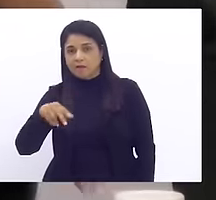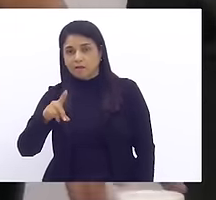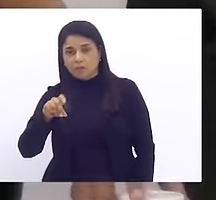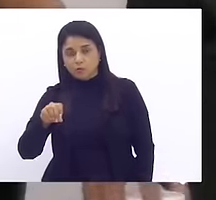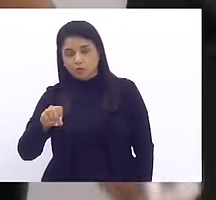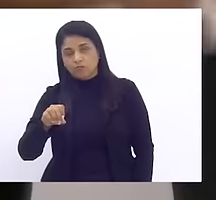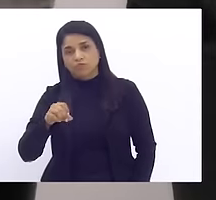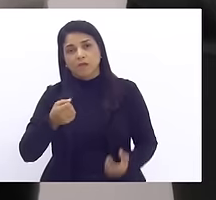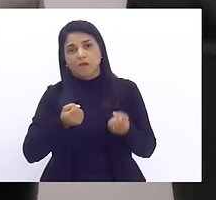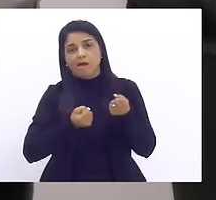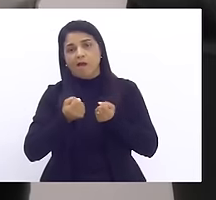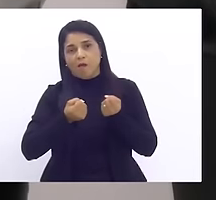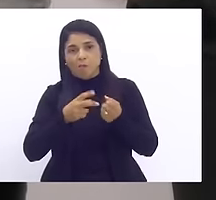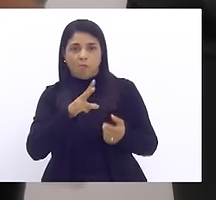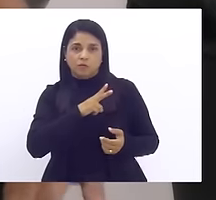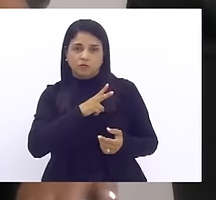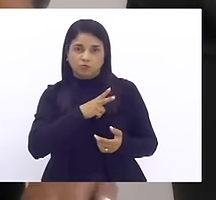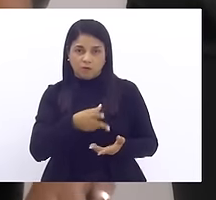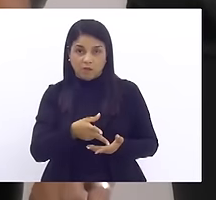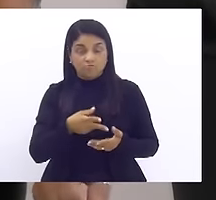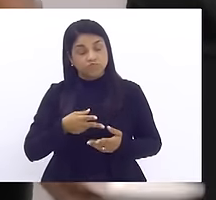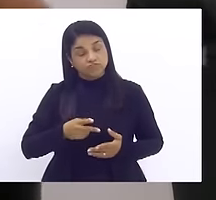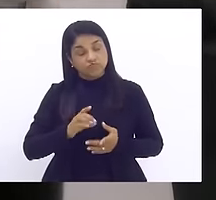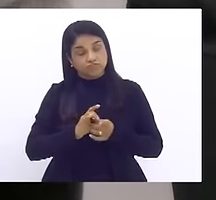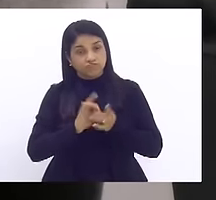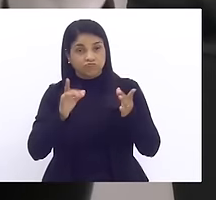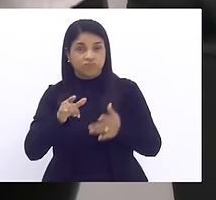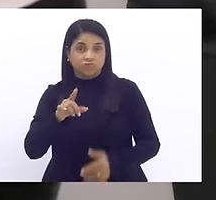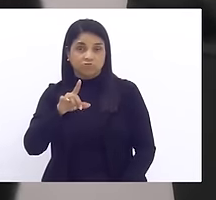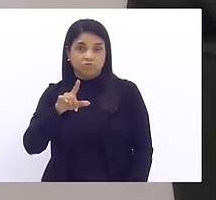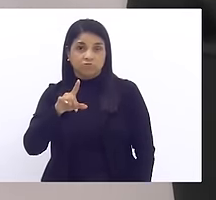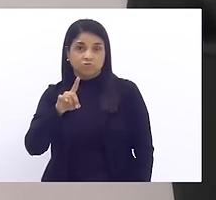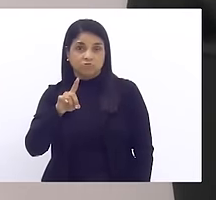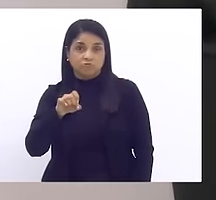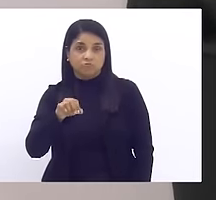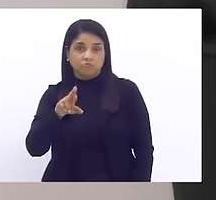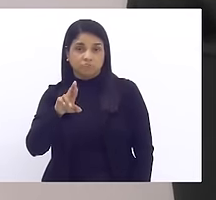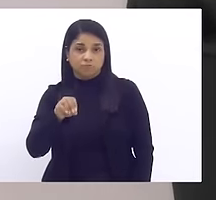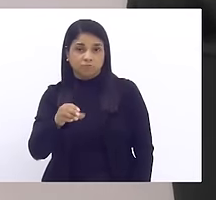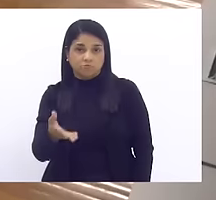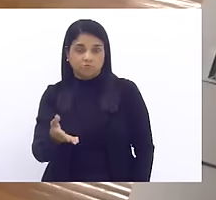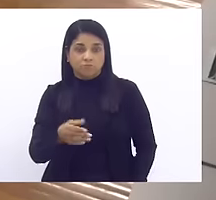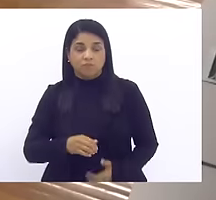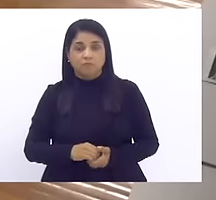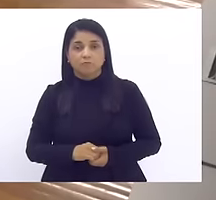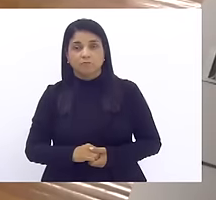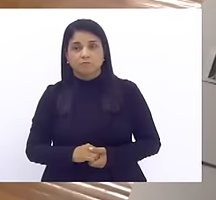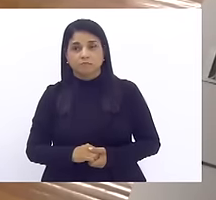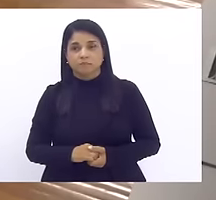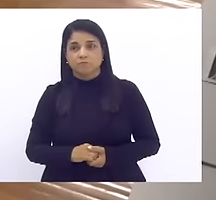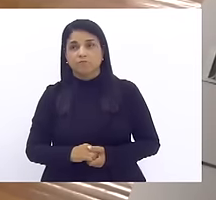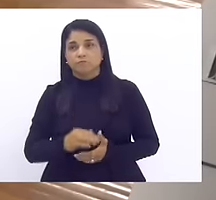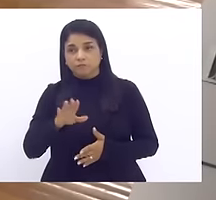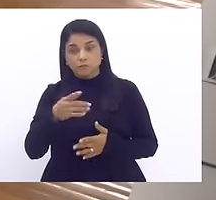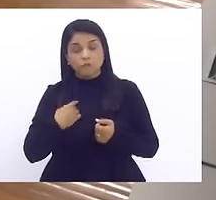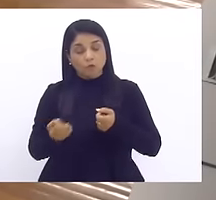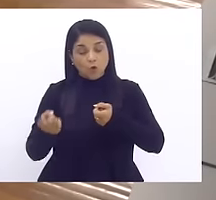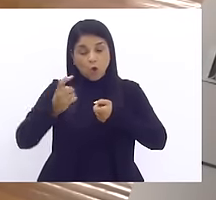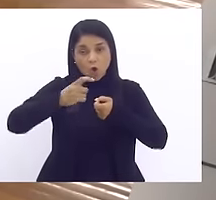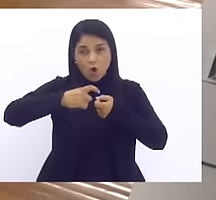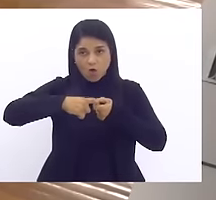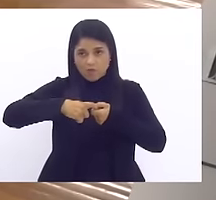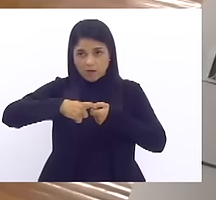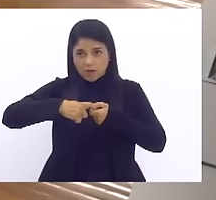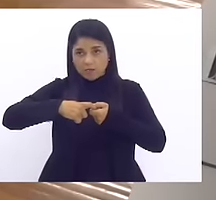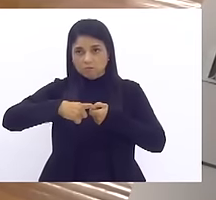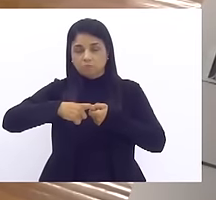dúvida disso aqui e o Neto continua permitindo que isso aconteça diretora no convênio diretor só um pouquinho no convênio de